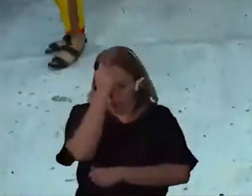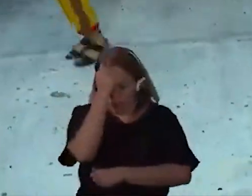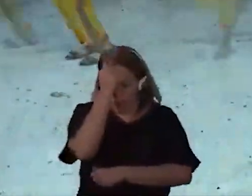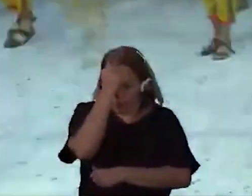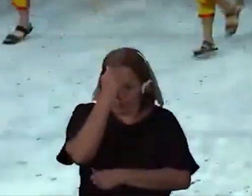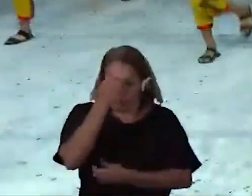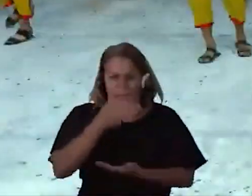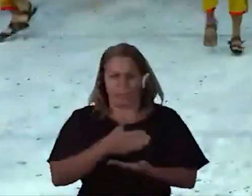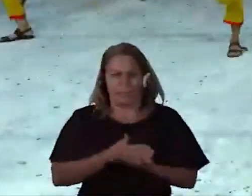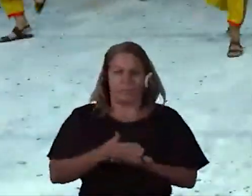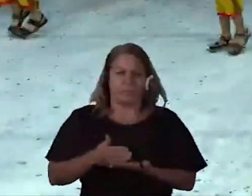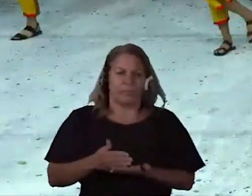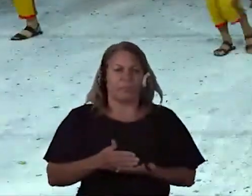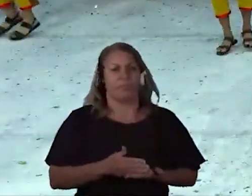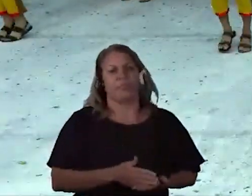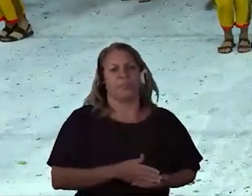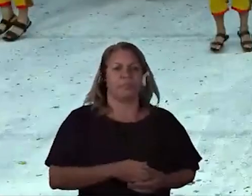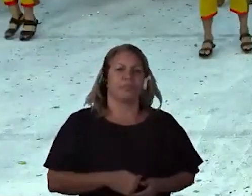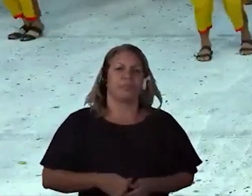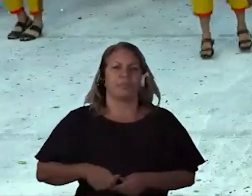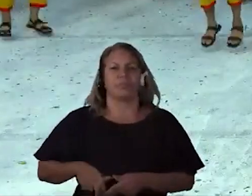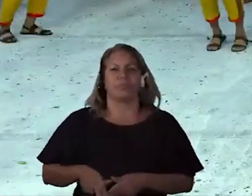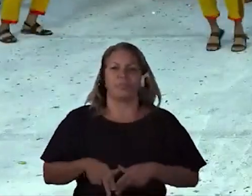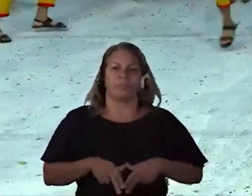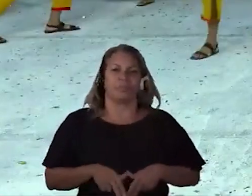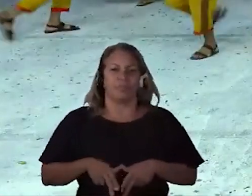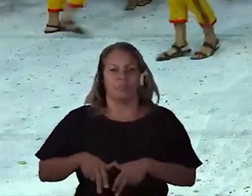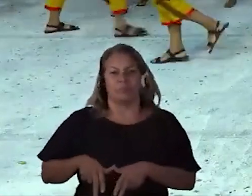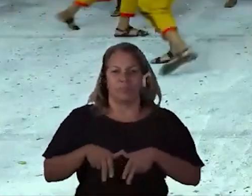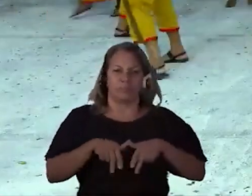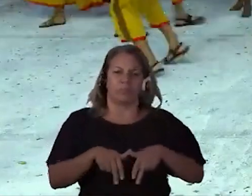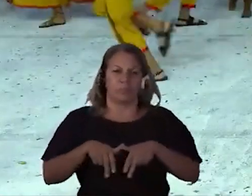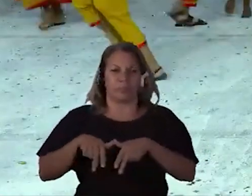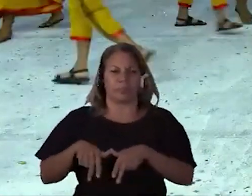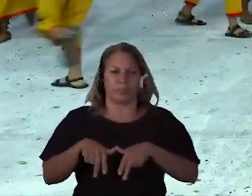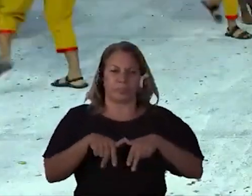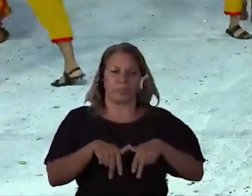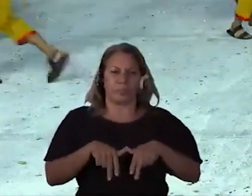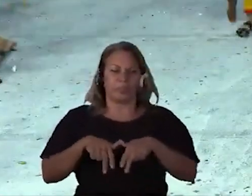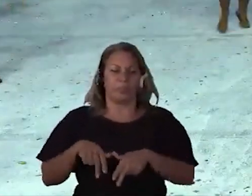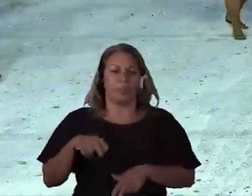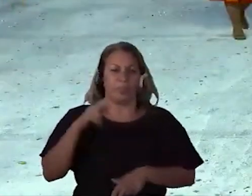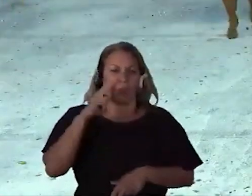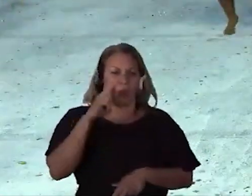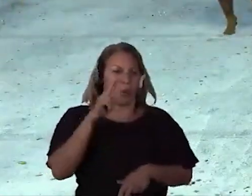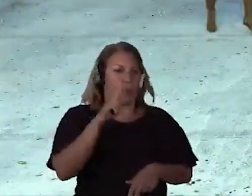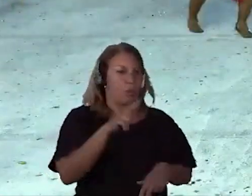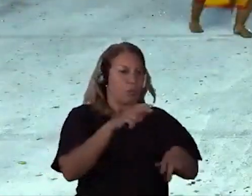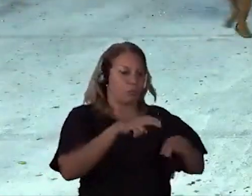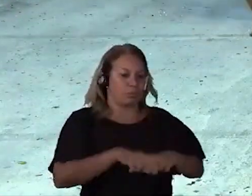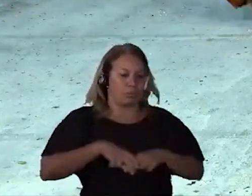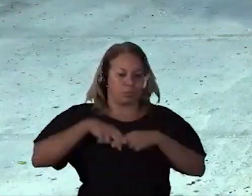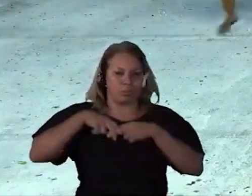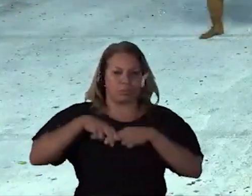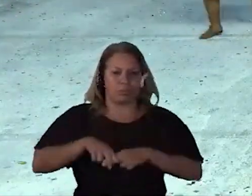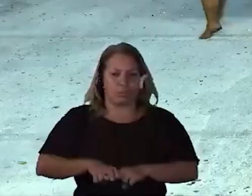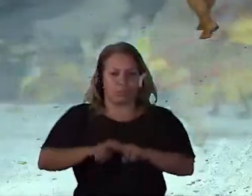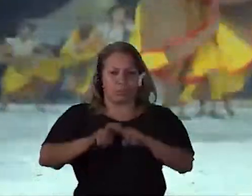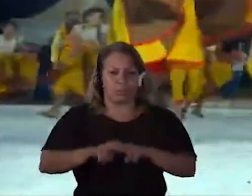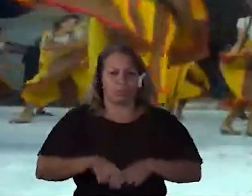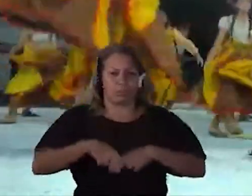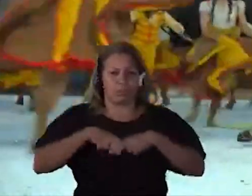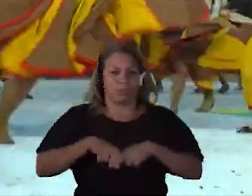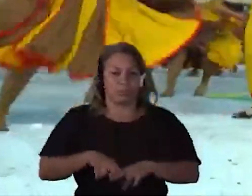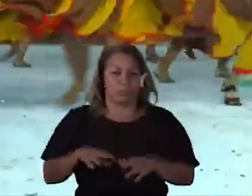necessidades da vida pessoal deles, né, e aí eu achei que eles estavam brincando, e aí o pouco tempo que eu vi que realmente